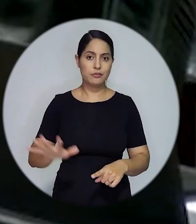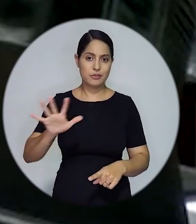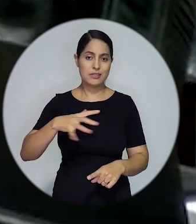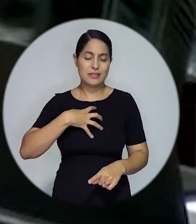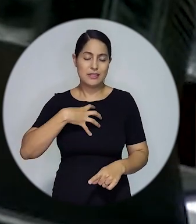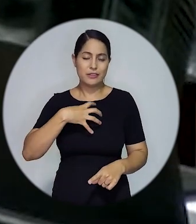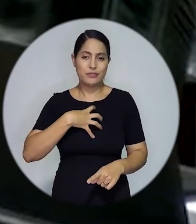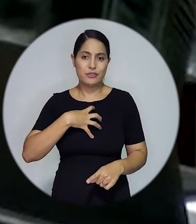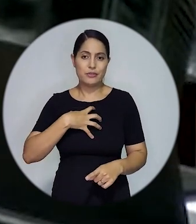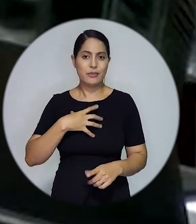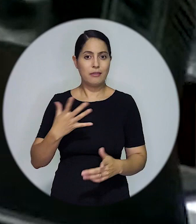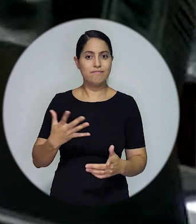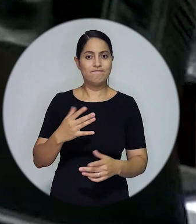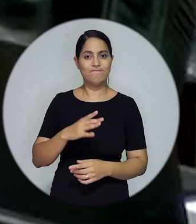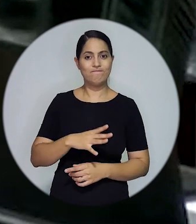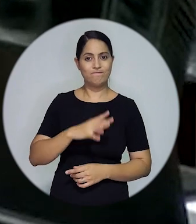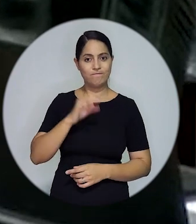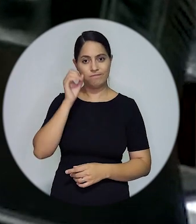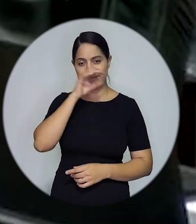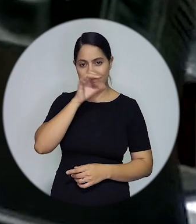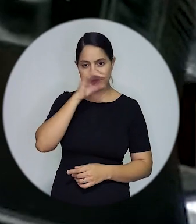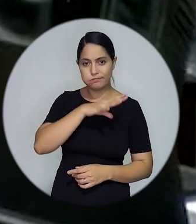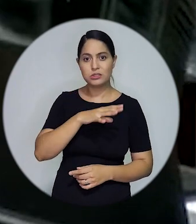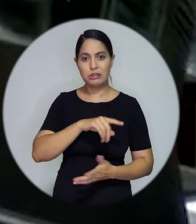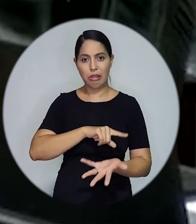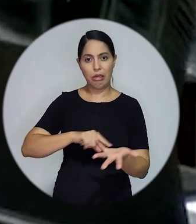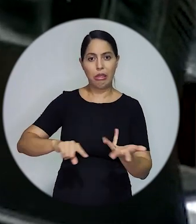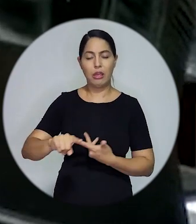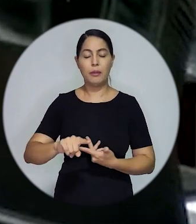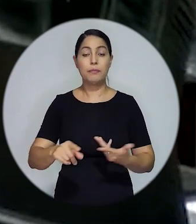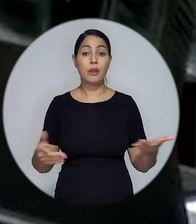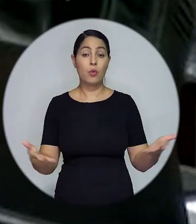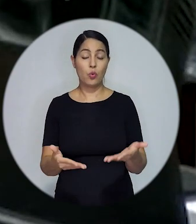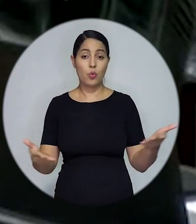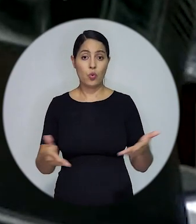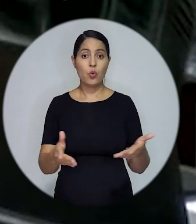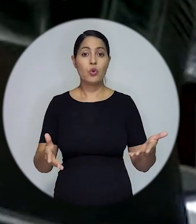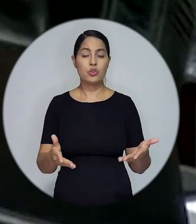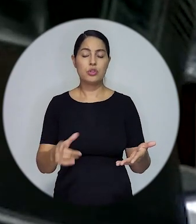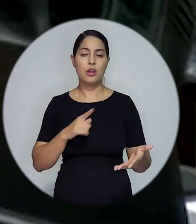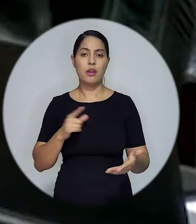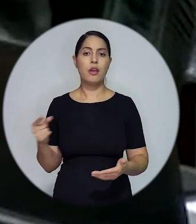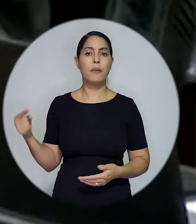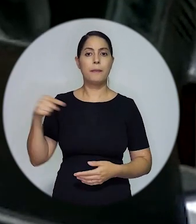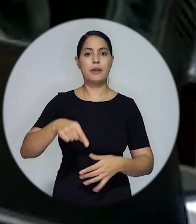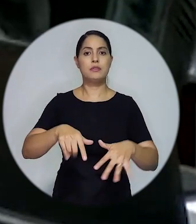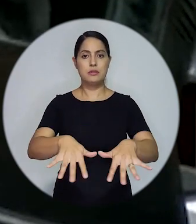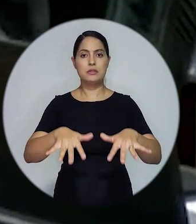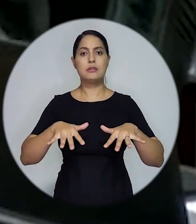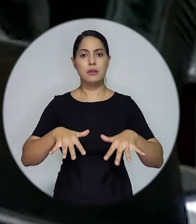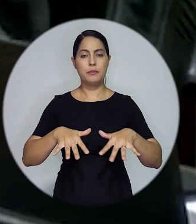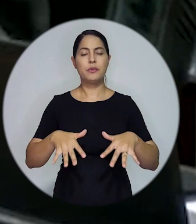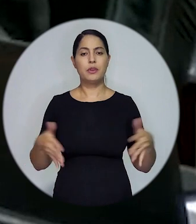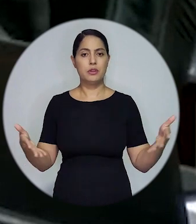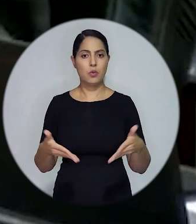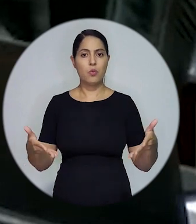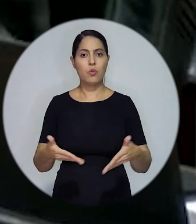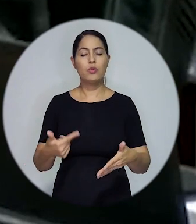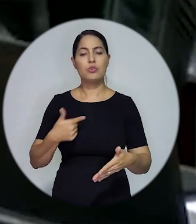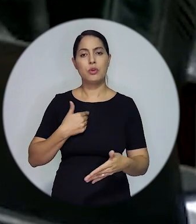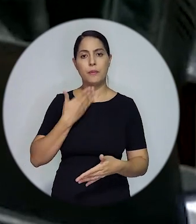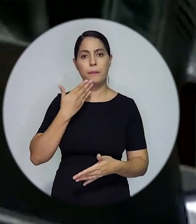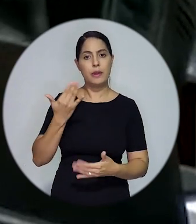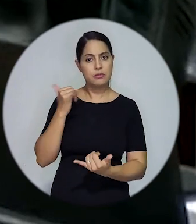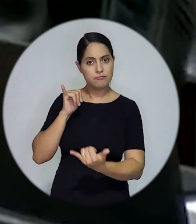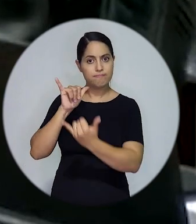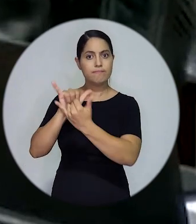extremamente ofendidos. Como essa é a primeira sessão que participo após o dia 13, eu quero usar a palavra